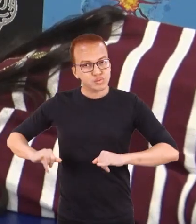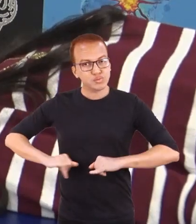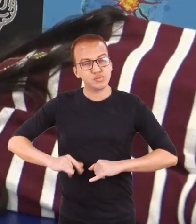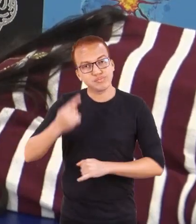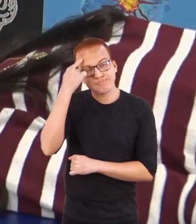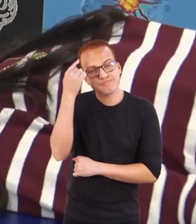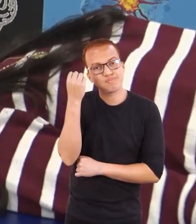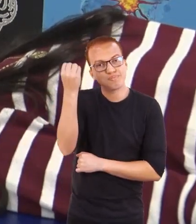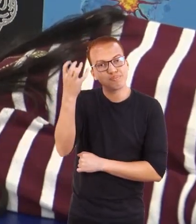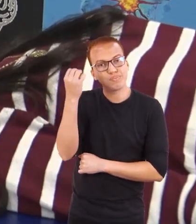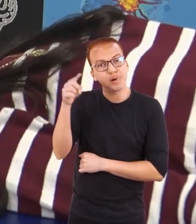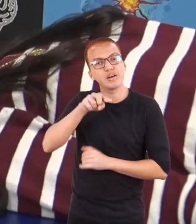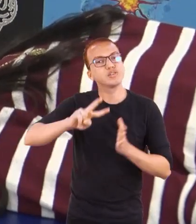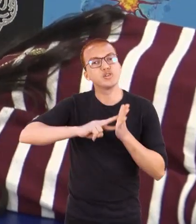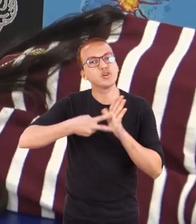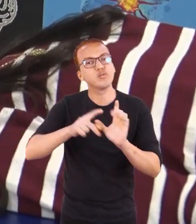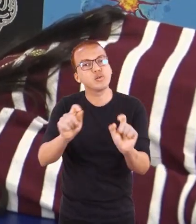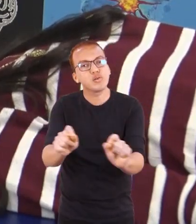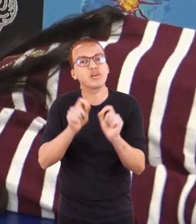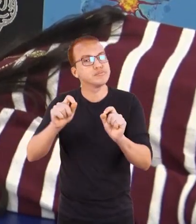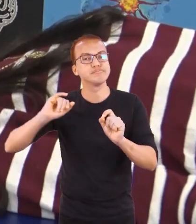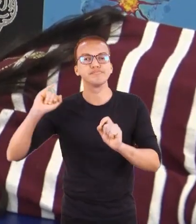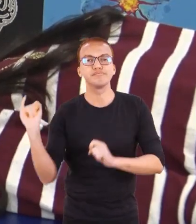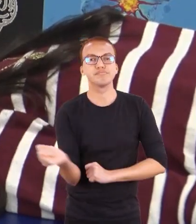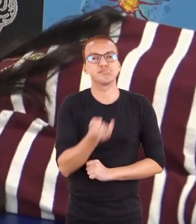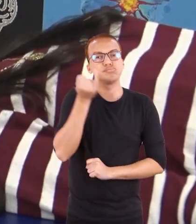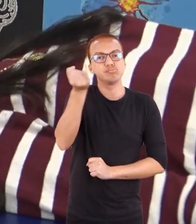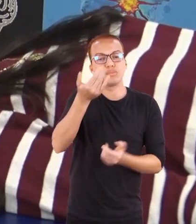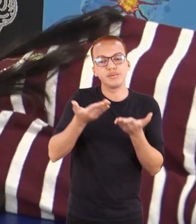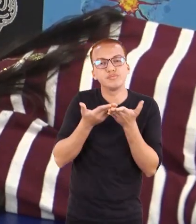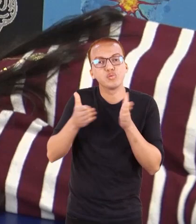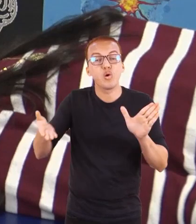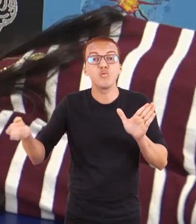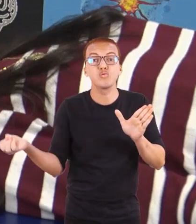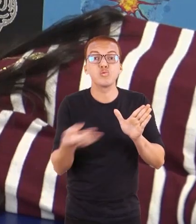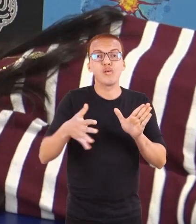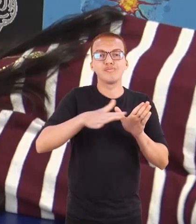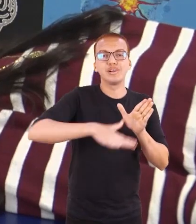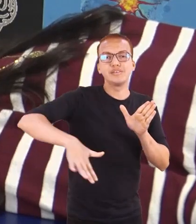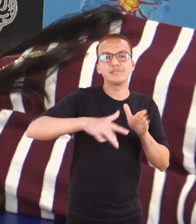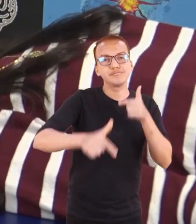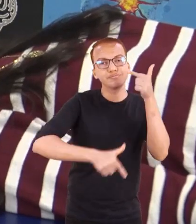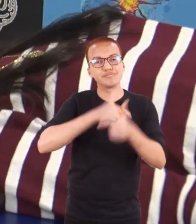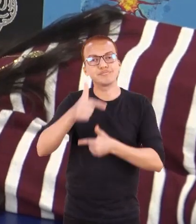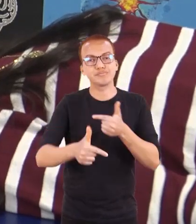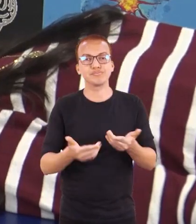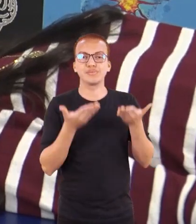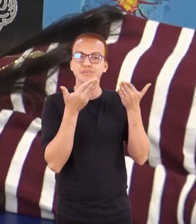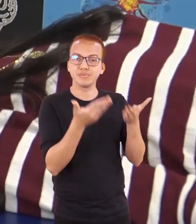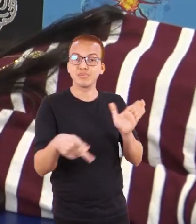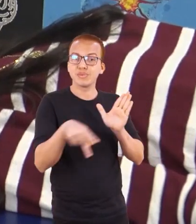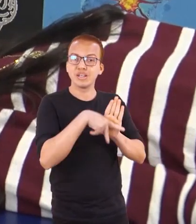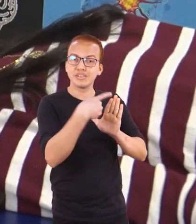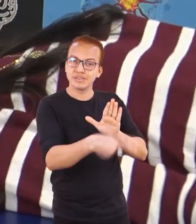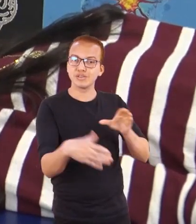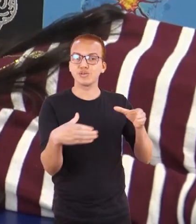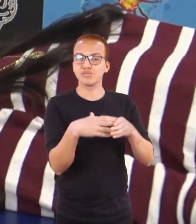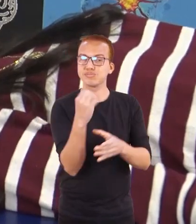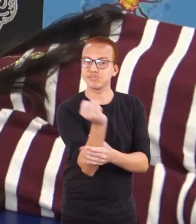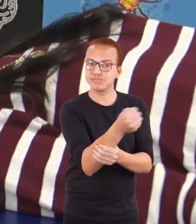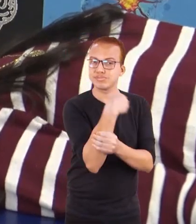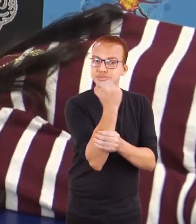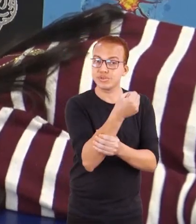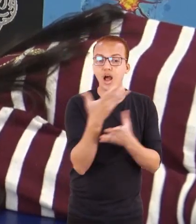dor de cabeça, é falar de uma prerrogativa muito importante para abrir, inclusive, uma área de atuação da fisioterapia no